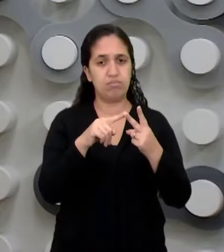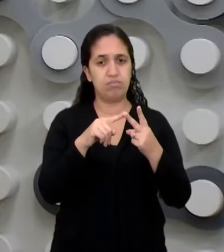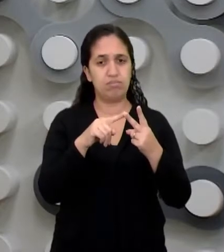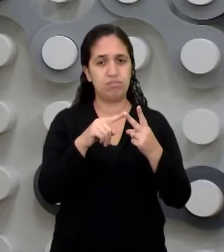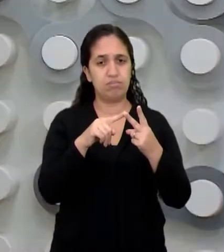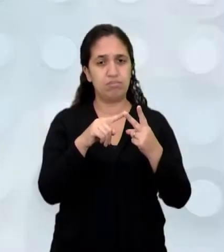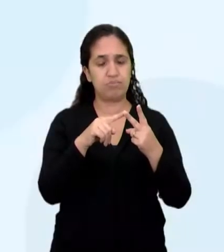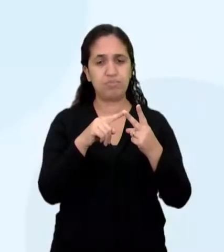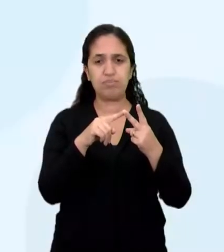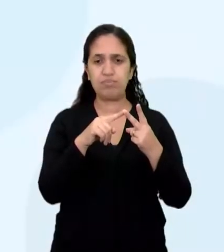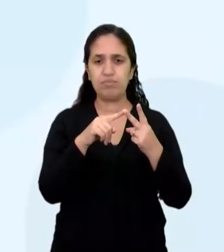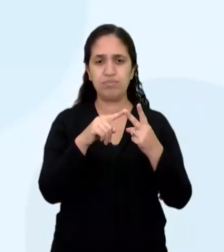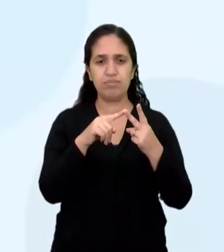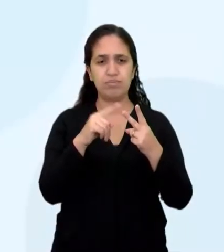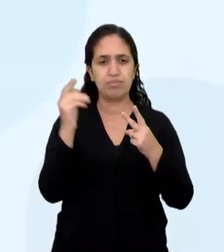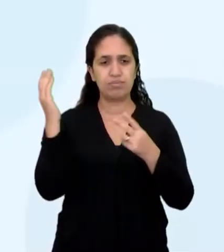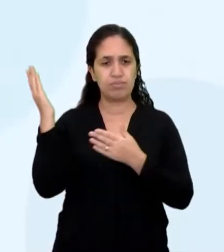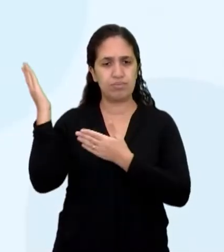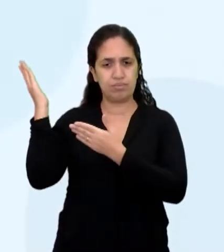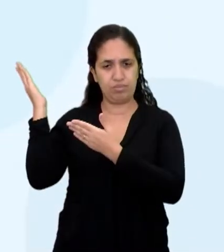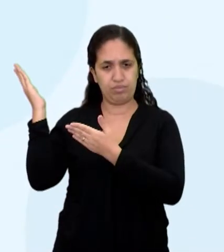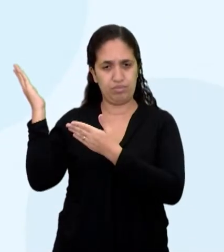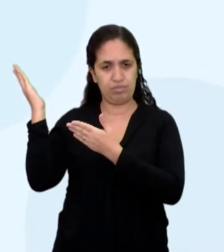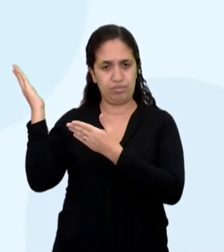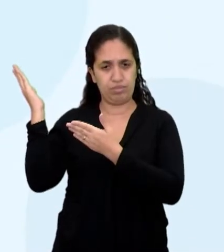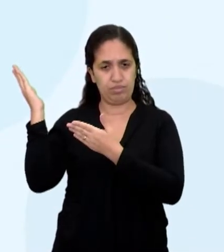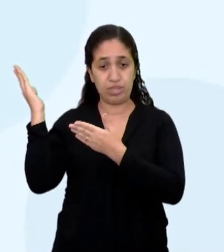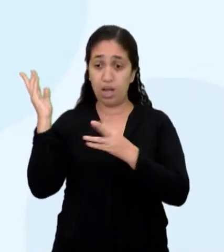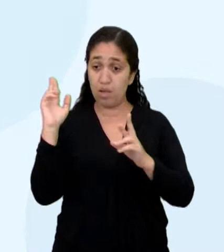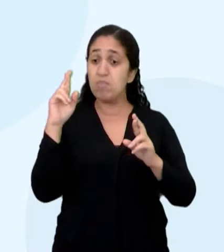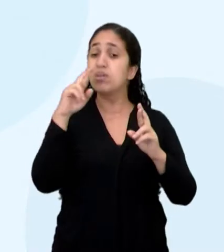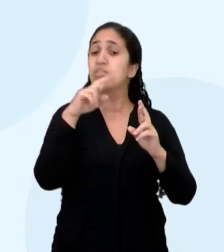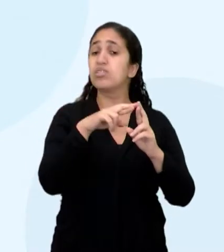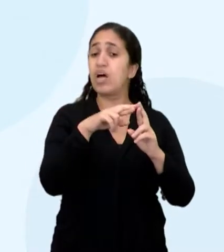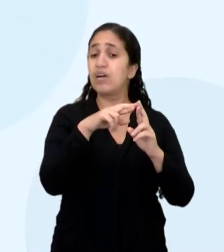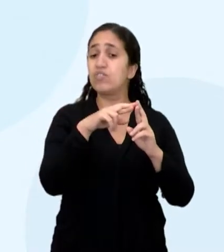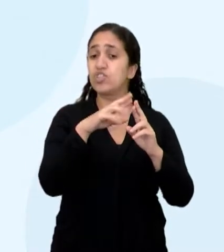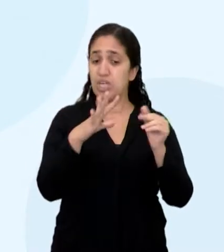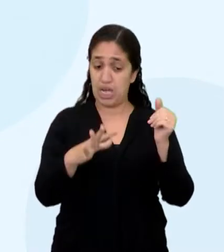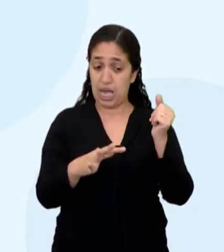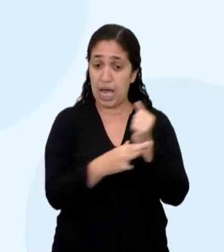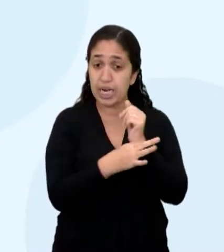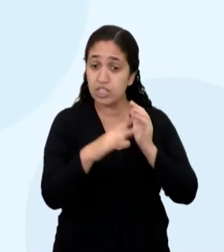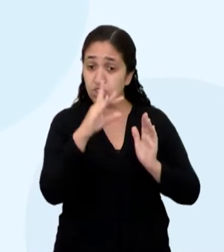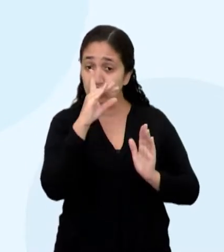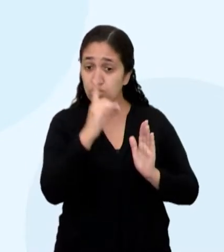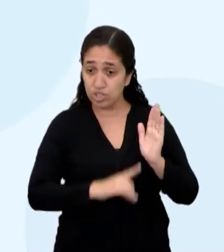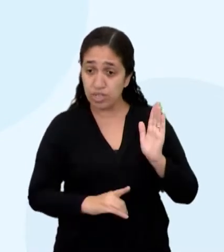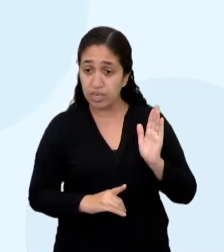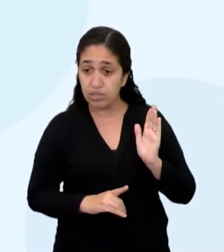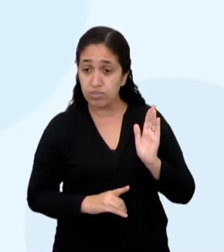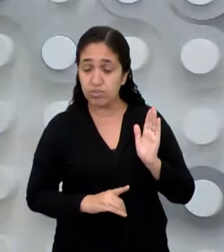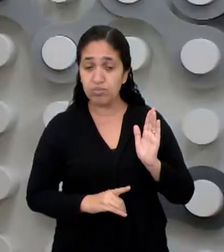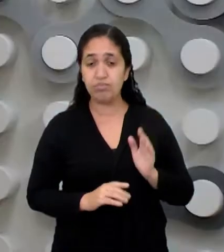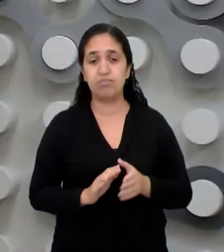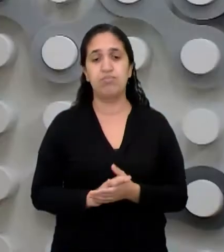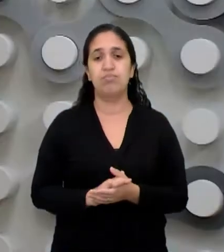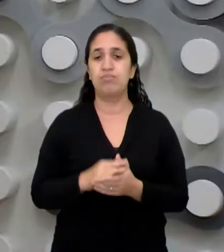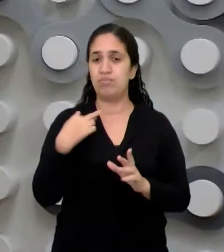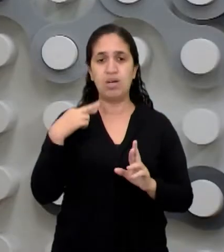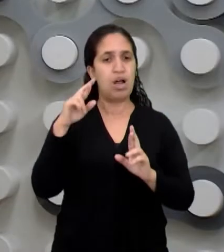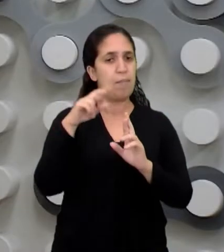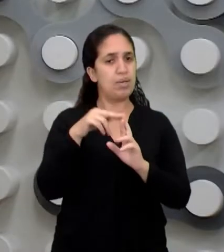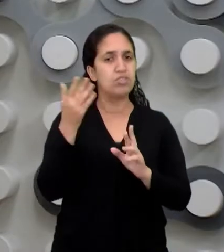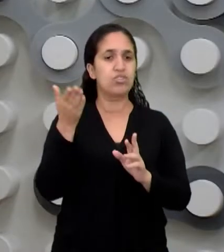maior representatividade garante direitos? E aí eu vou dar uma explicada melhor, porque assim, a representatividade vocês já